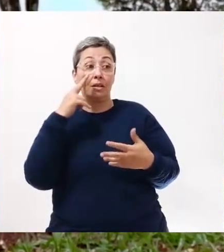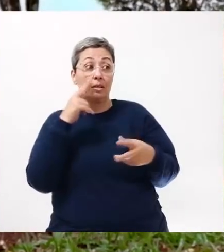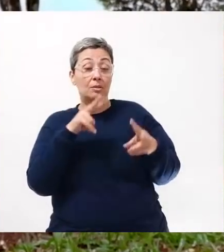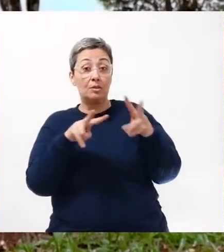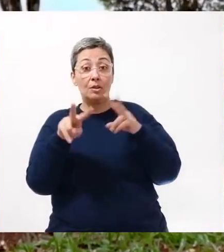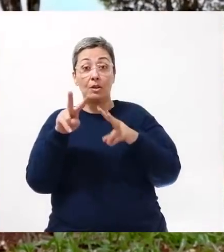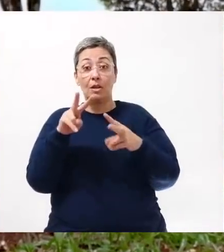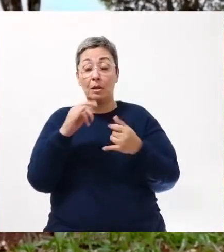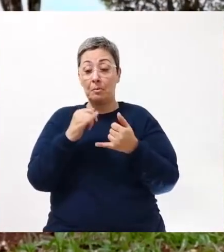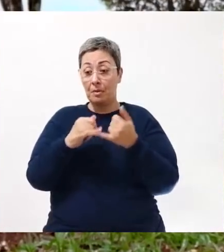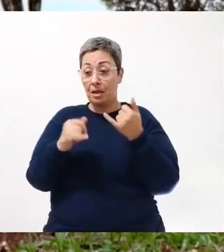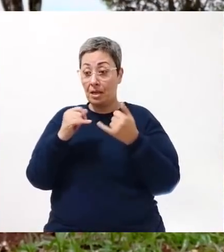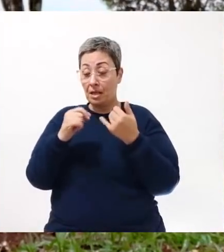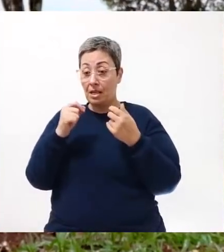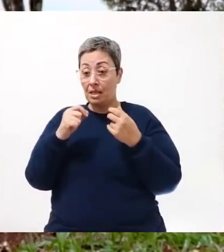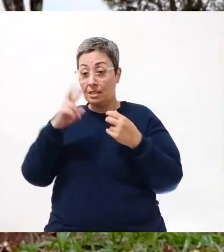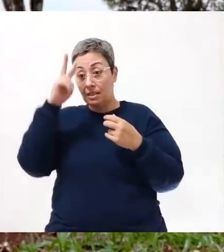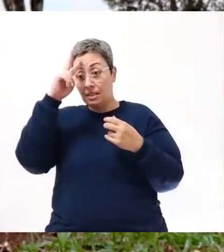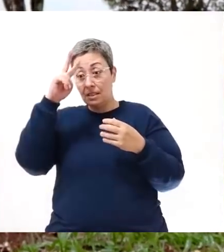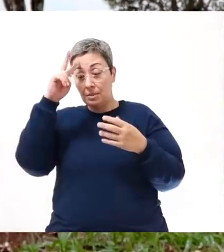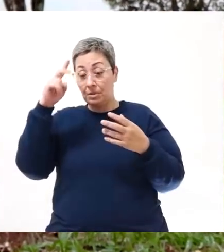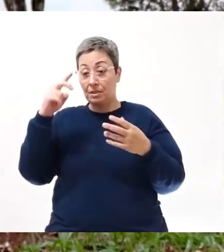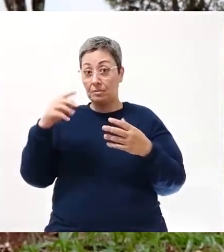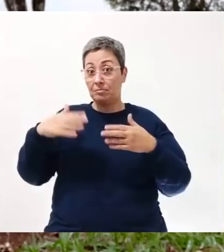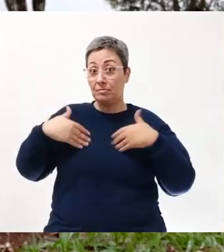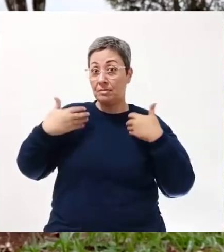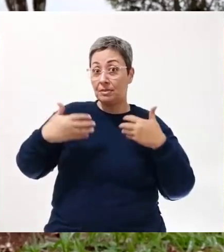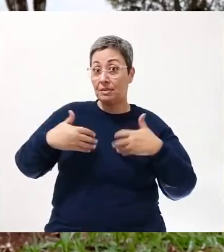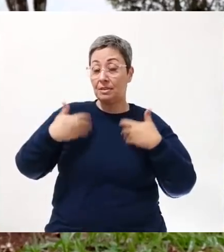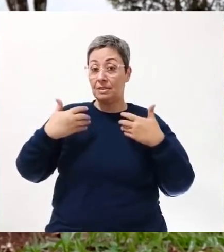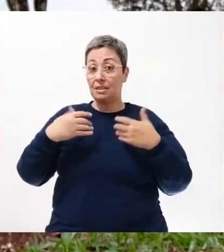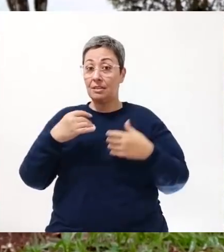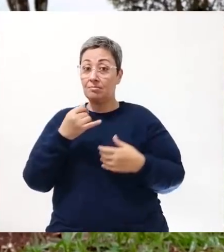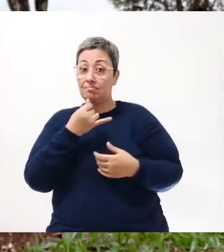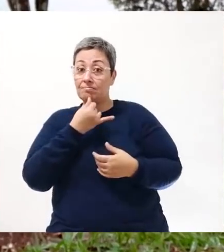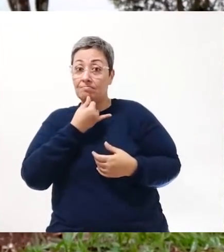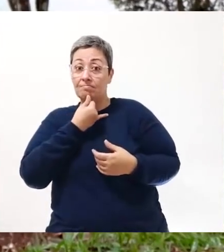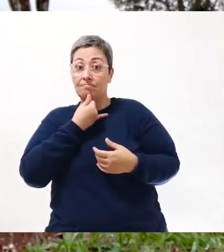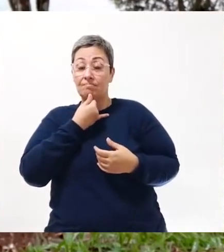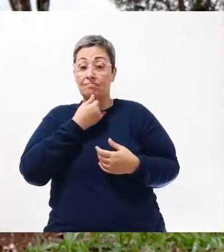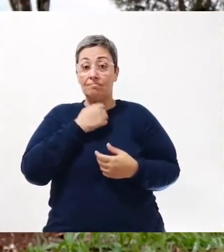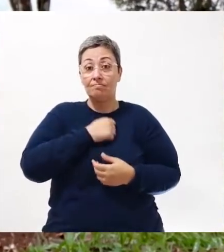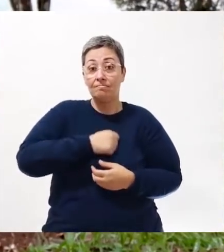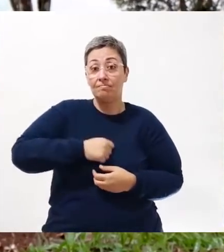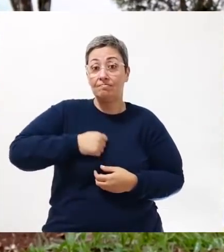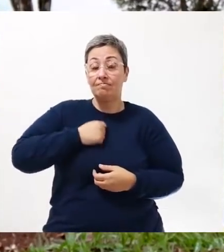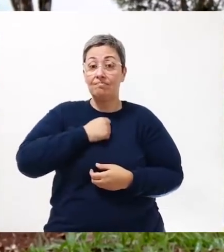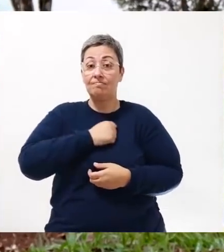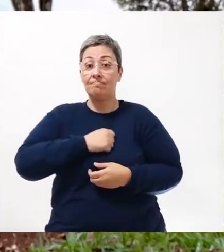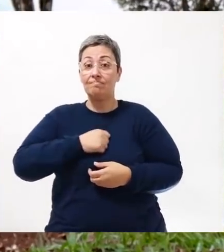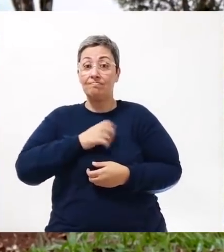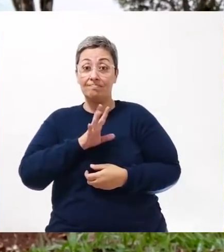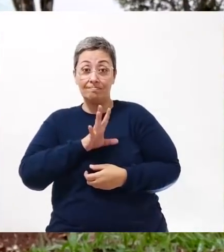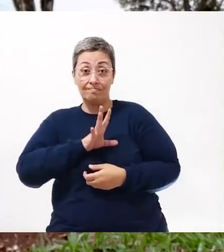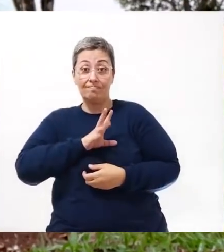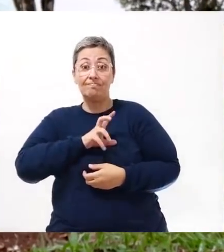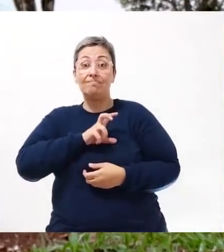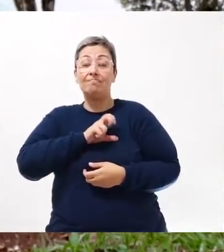Quando olhamos, nós acordamos alegrias, tristezas,